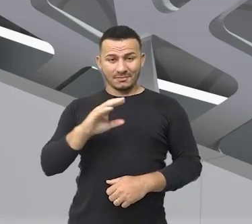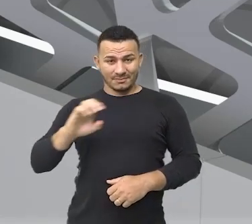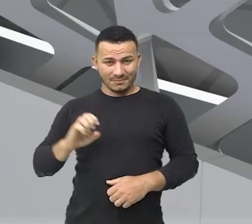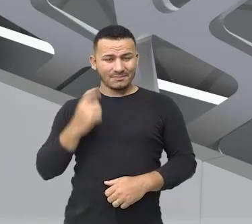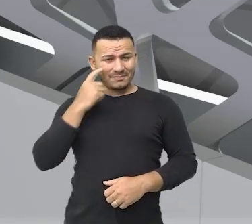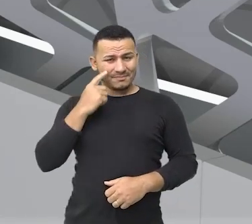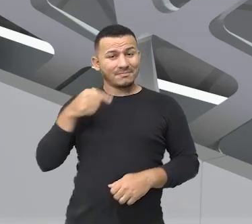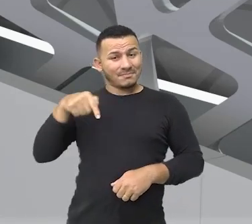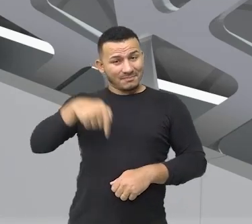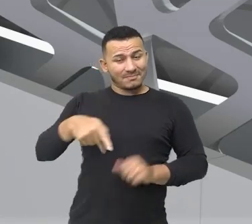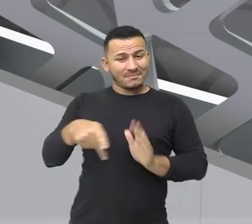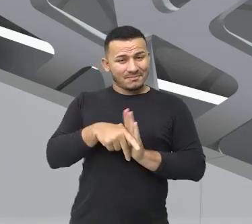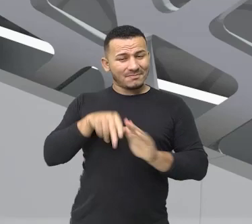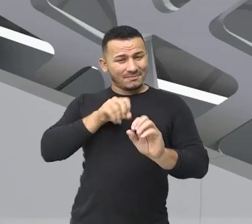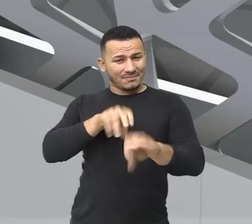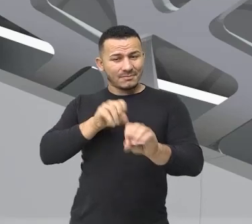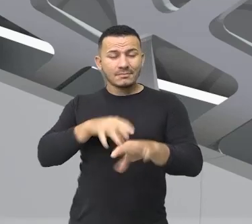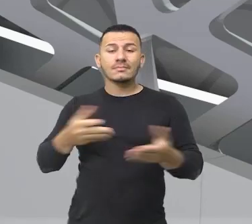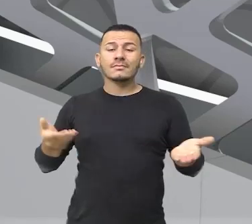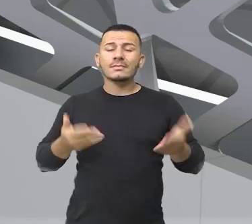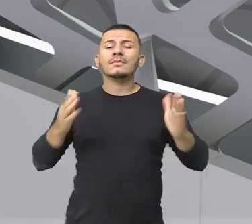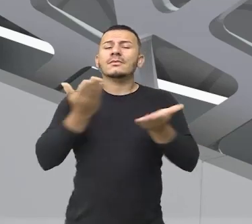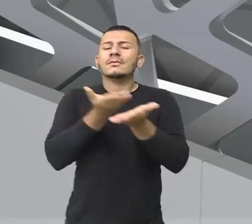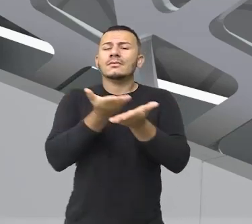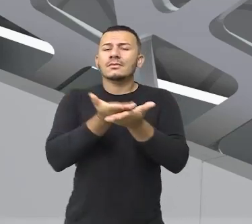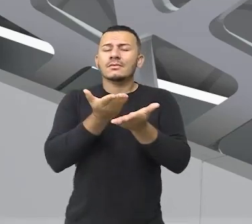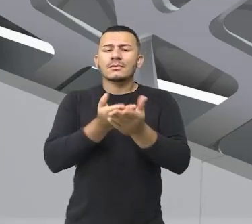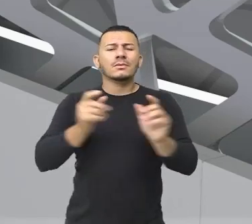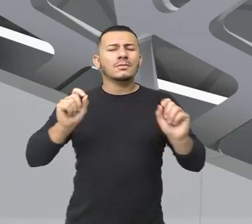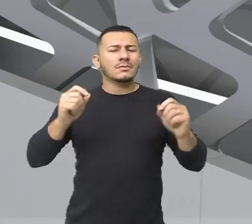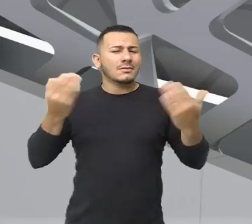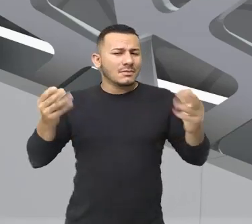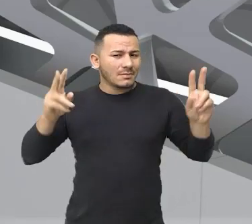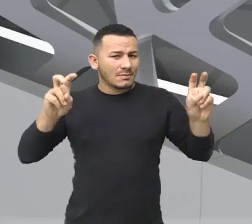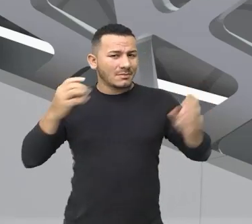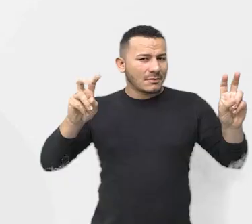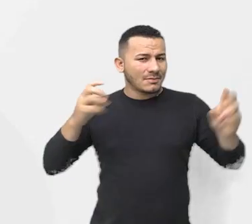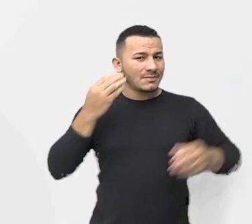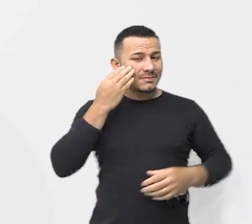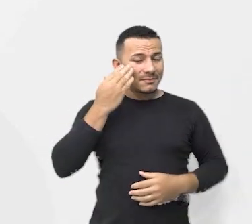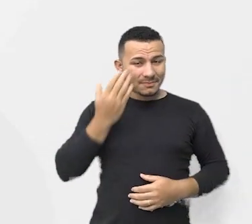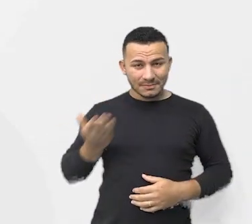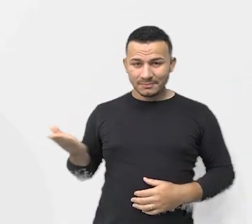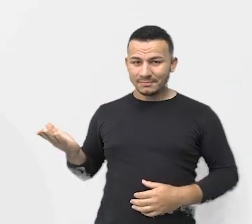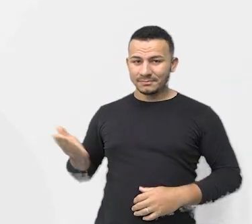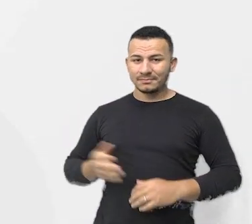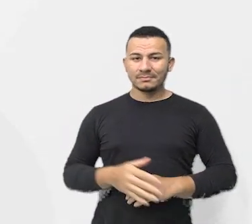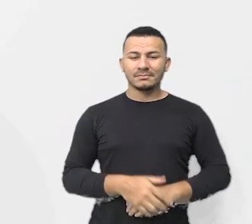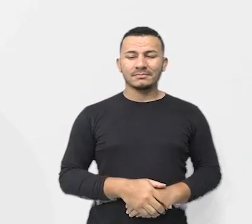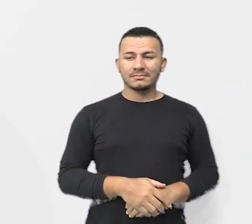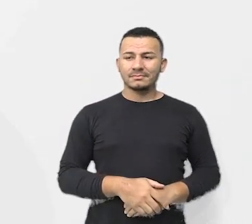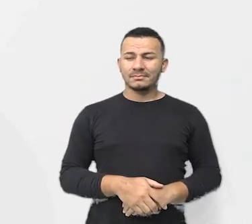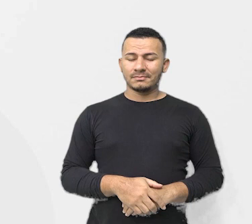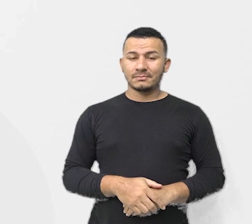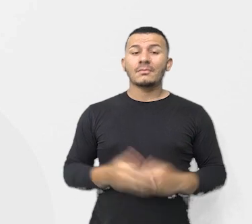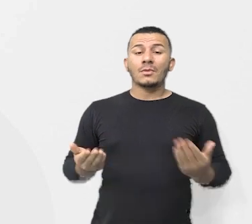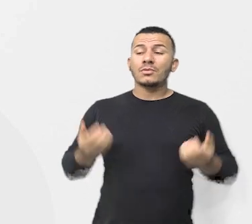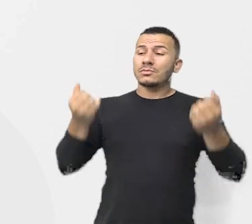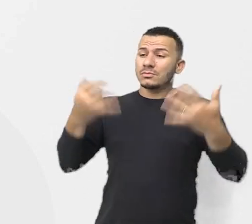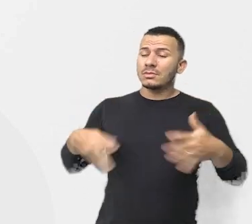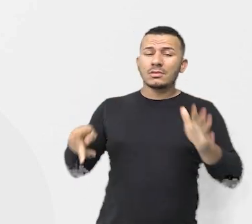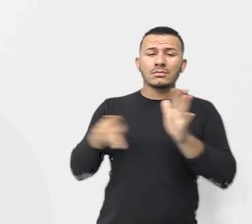deste componente, e nesta aula nós vamos estudar o seguinte objeto de conhecimento. Vamos conversar então